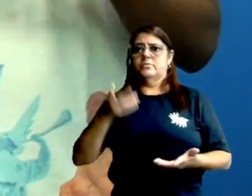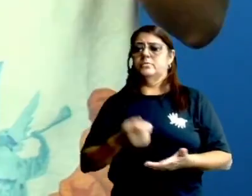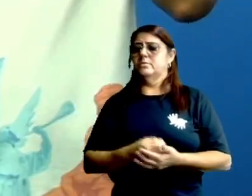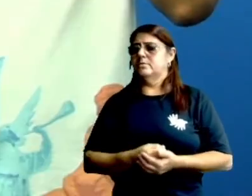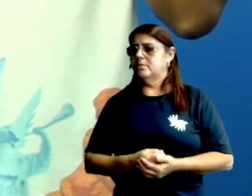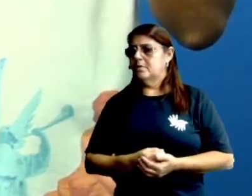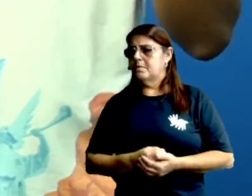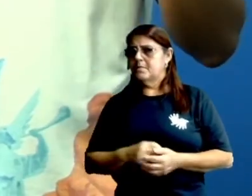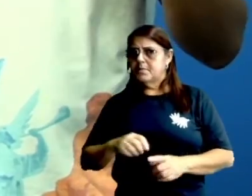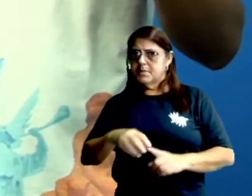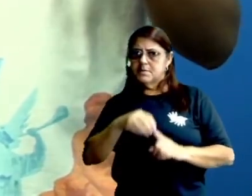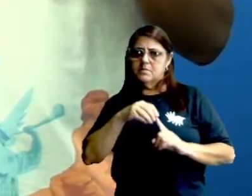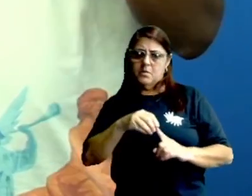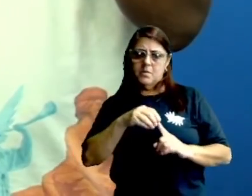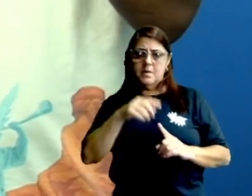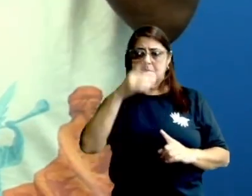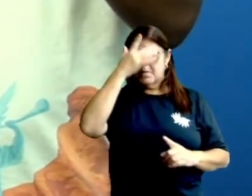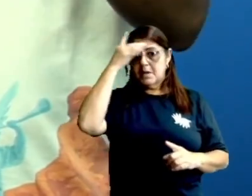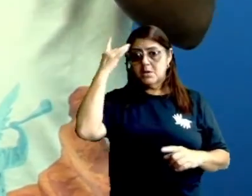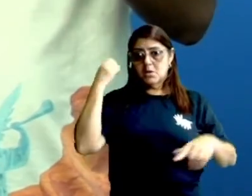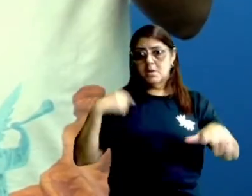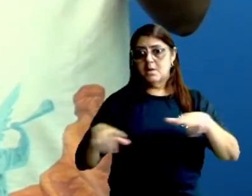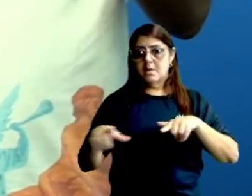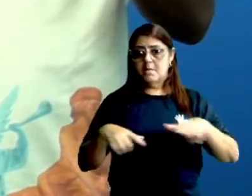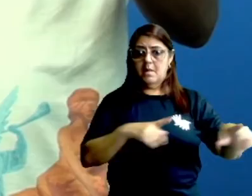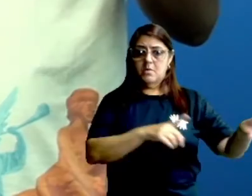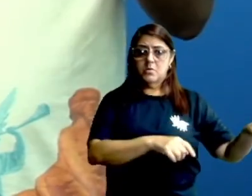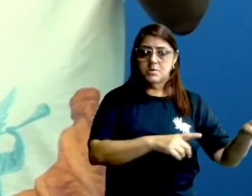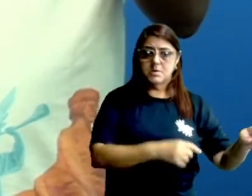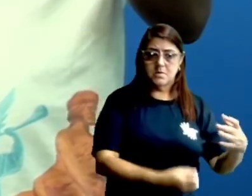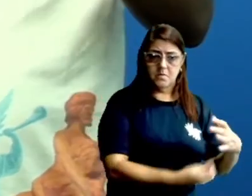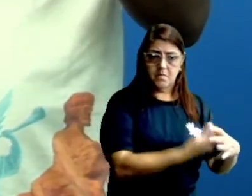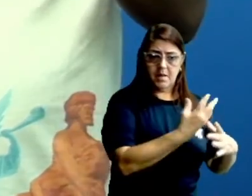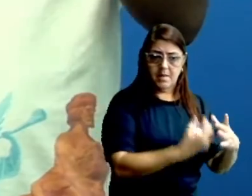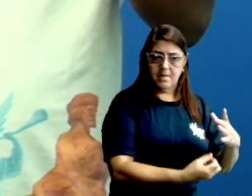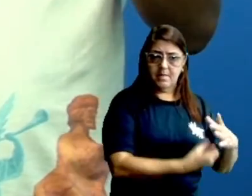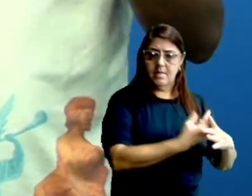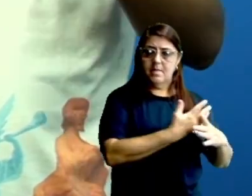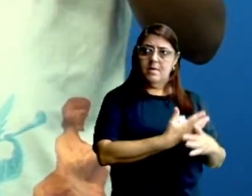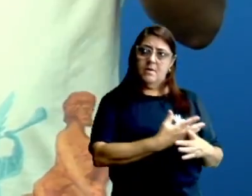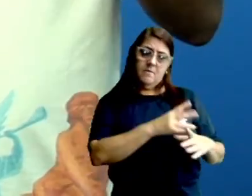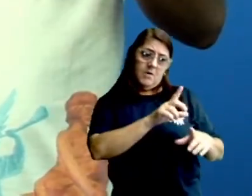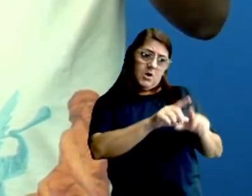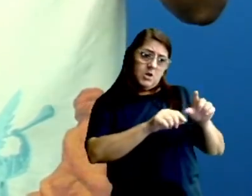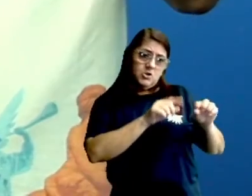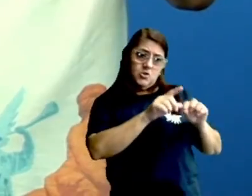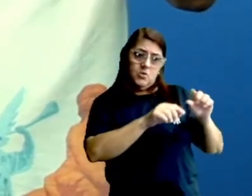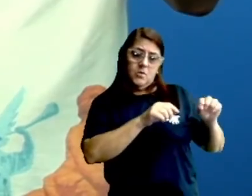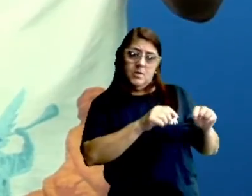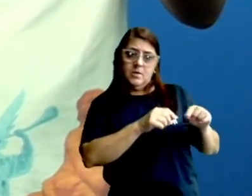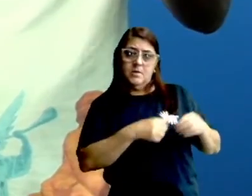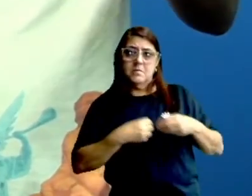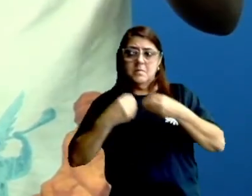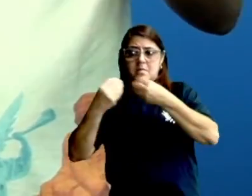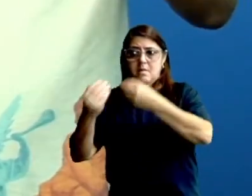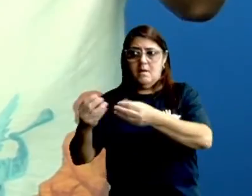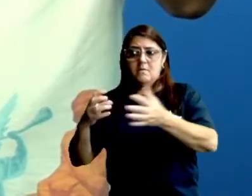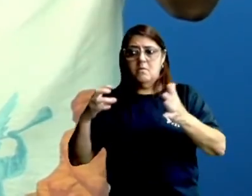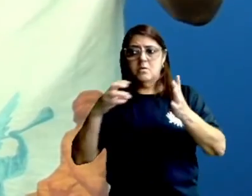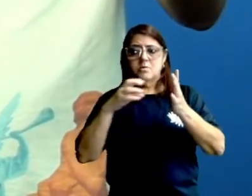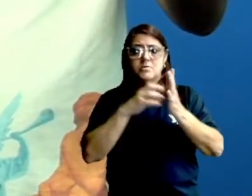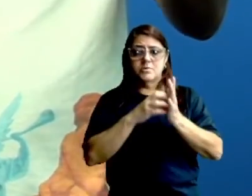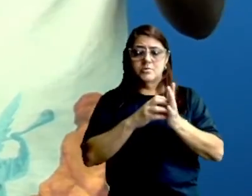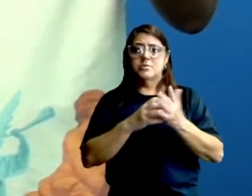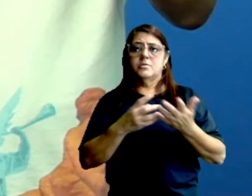tributos né Principalmente os Camponeses quando os Camponeses eles plantavam a maior parte daquilo que ele escolhiam era dado aos altos funcionários